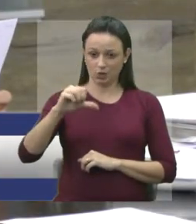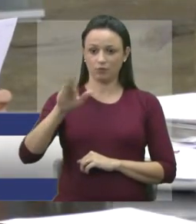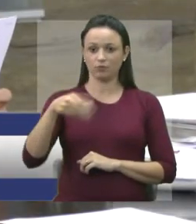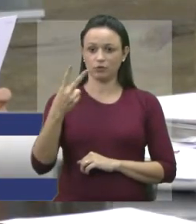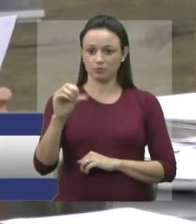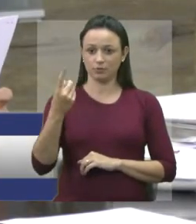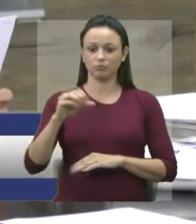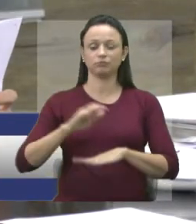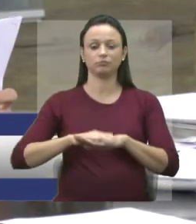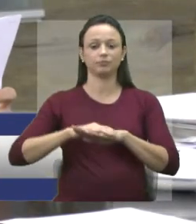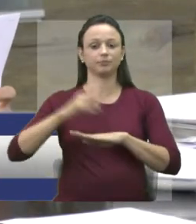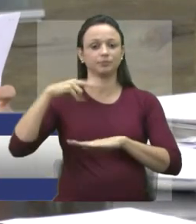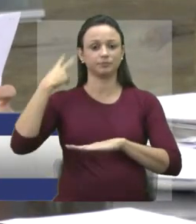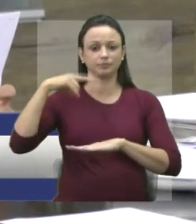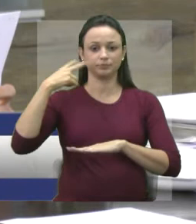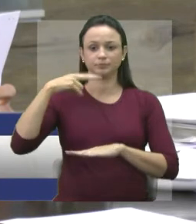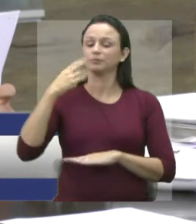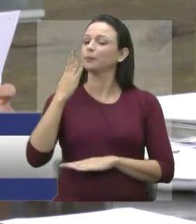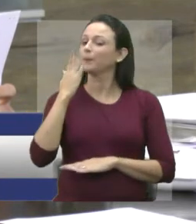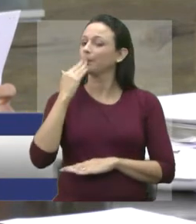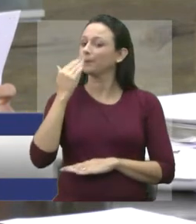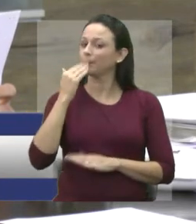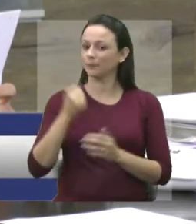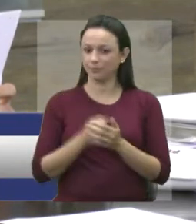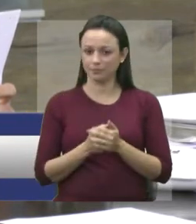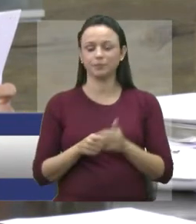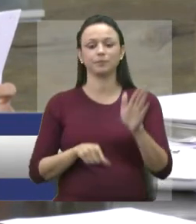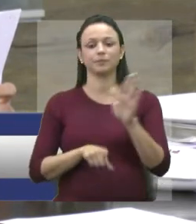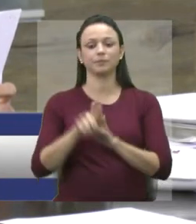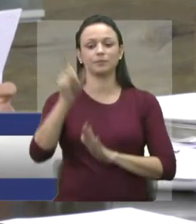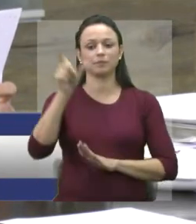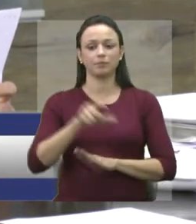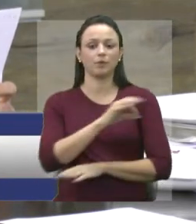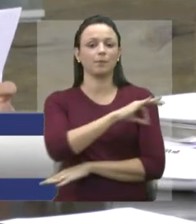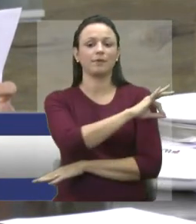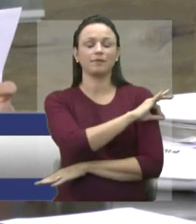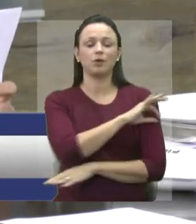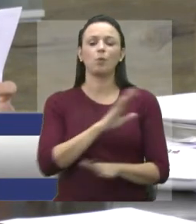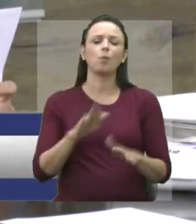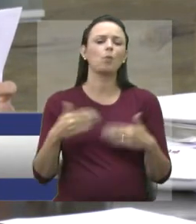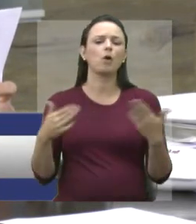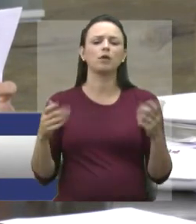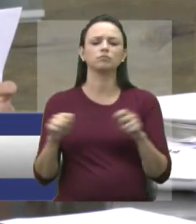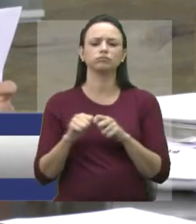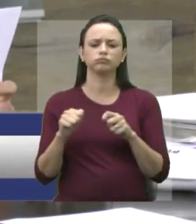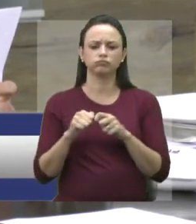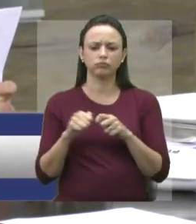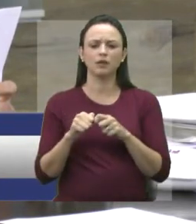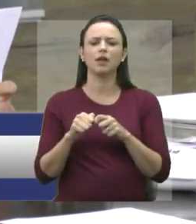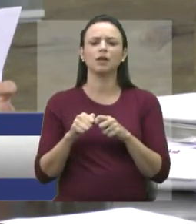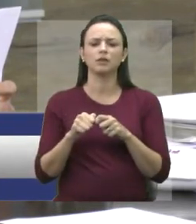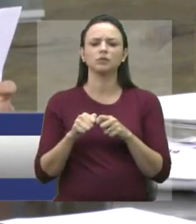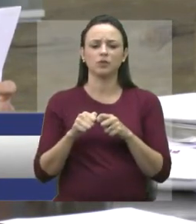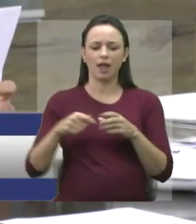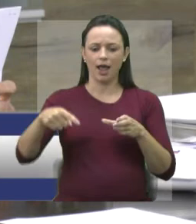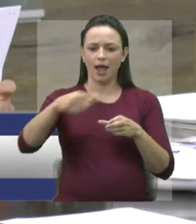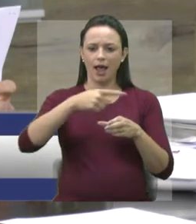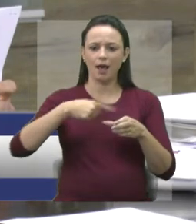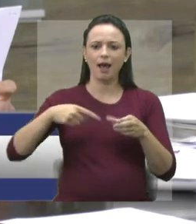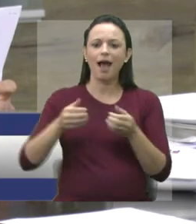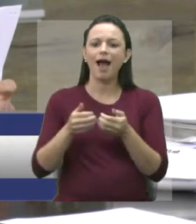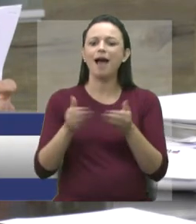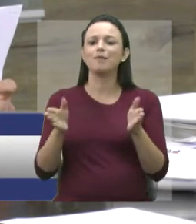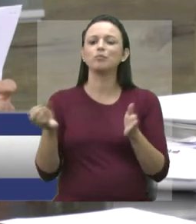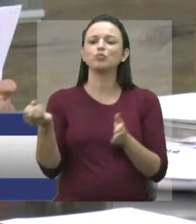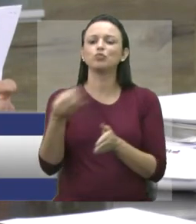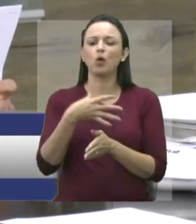619/2019, autoria vereador José Carlos Borgo. Indagando ao senhor prefeito municipal, quando será feita a abertura da rotatória existente